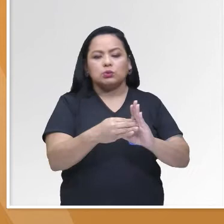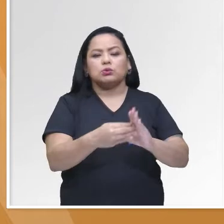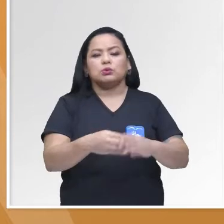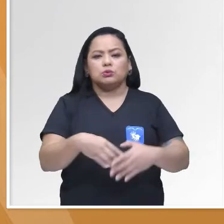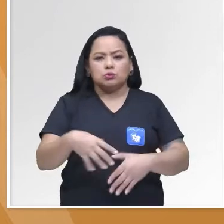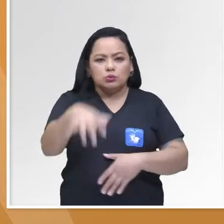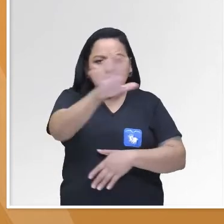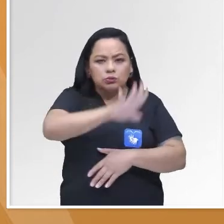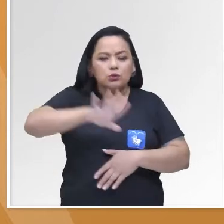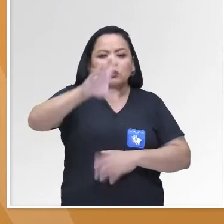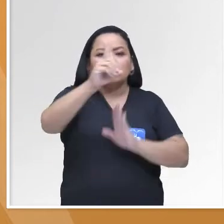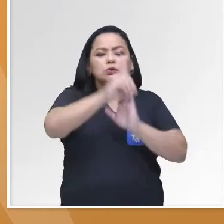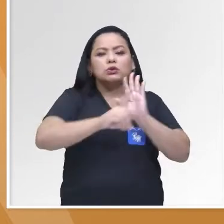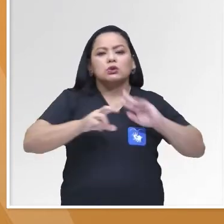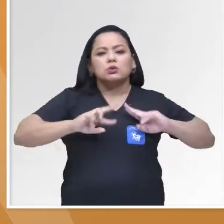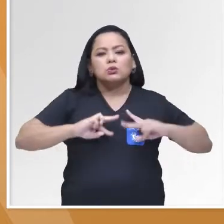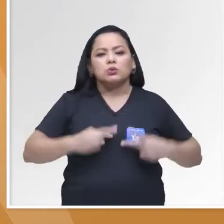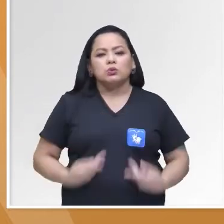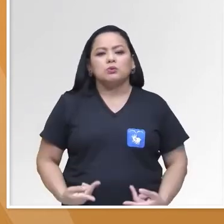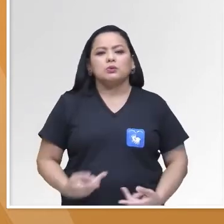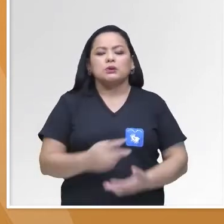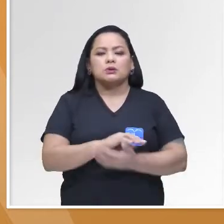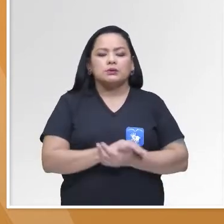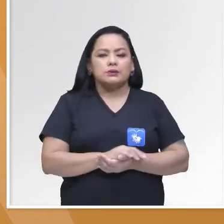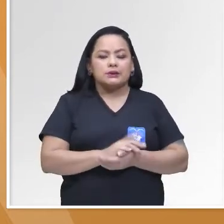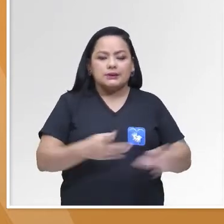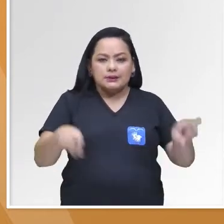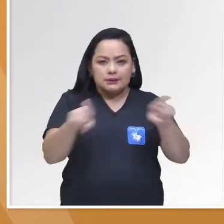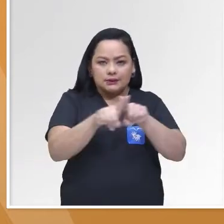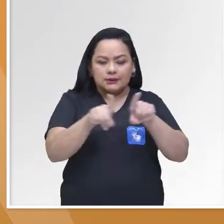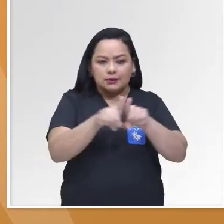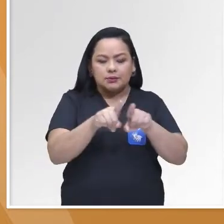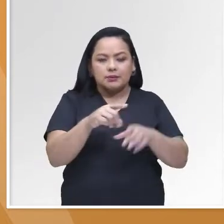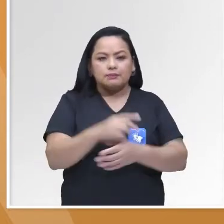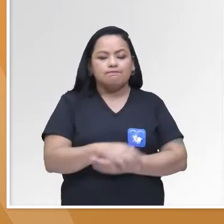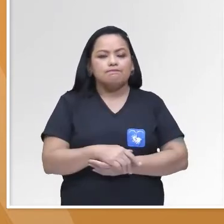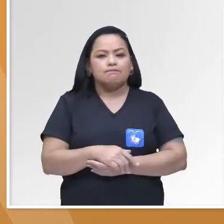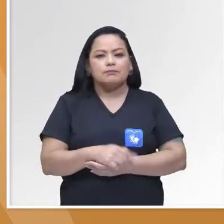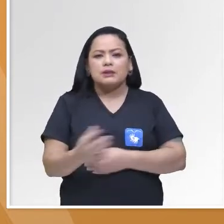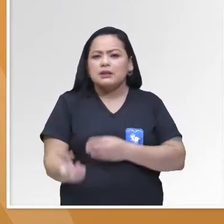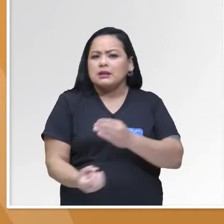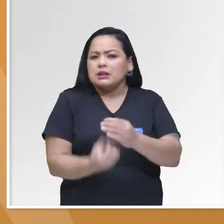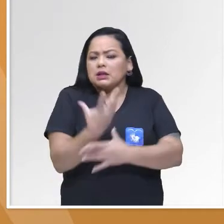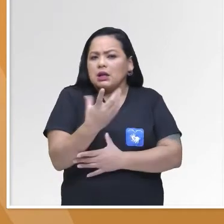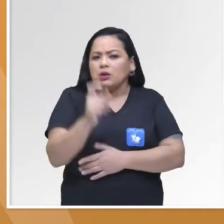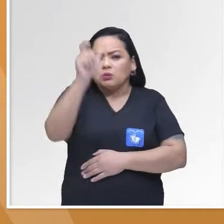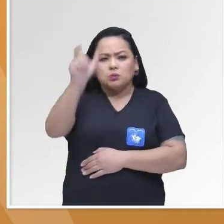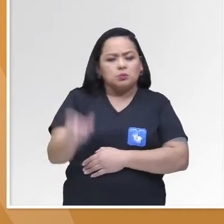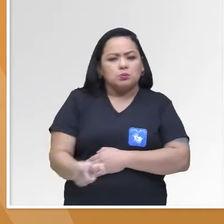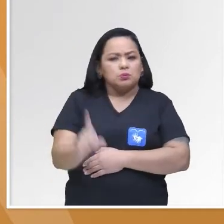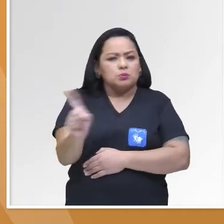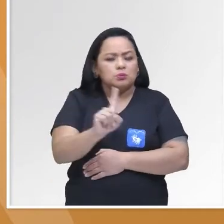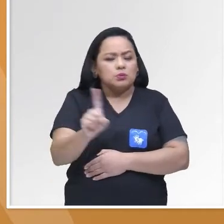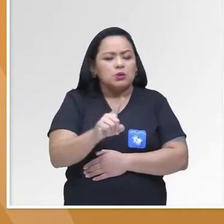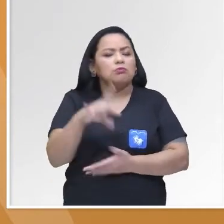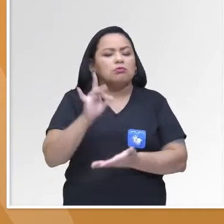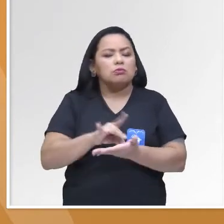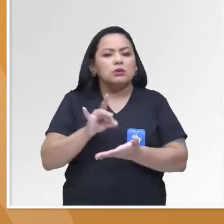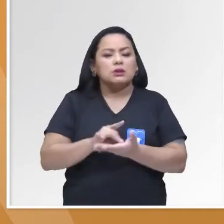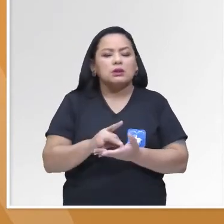nos direitos humanos e eles não foram criados por alguém. Exatamente,